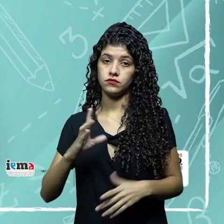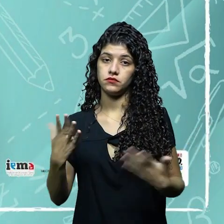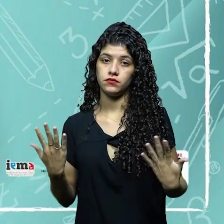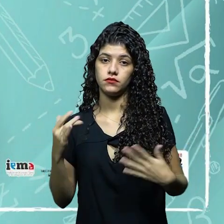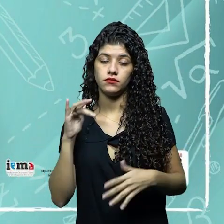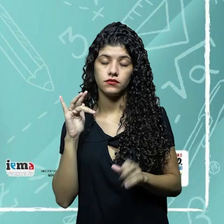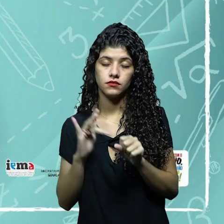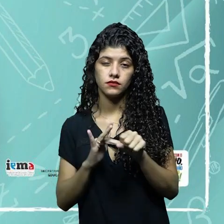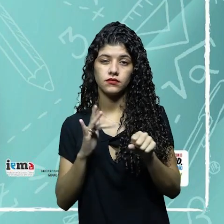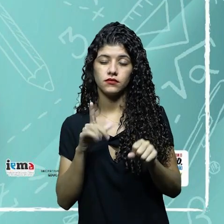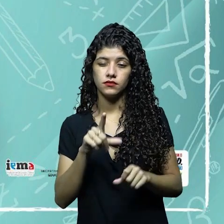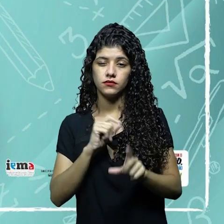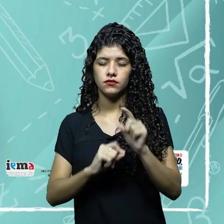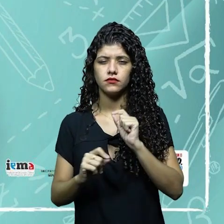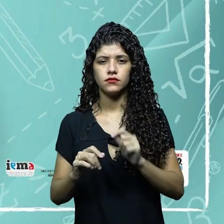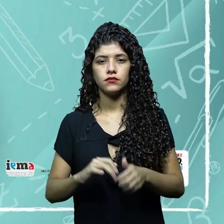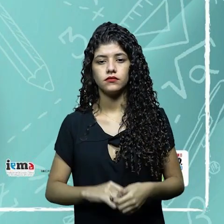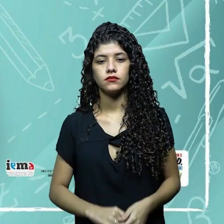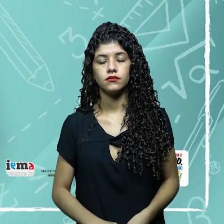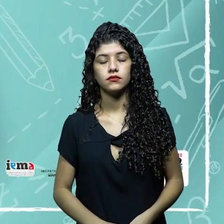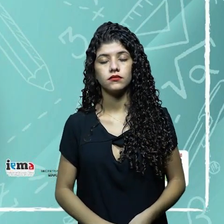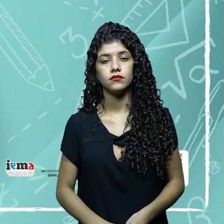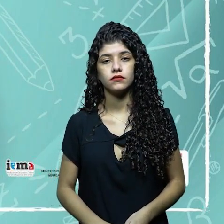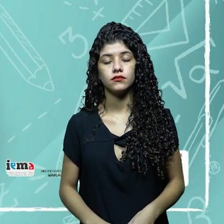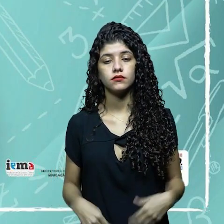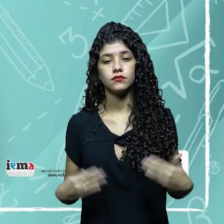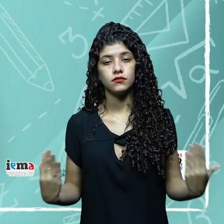círculo, tá? Dessa forma,